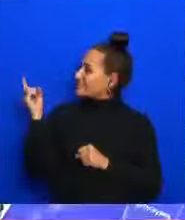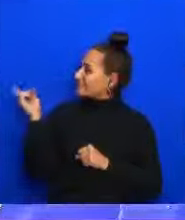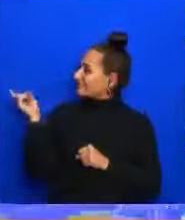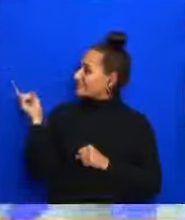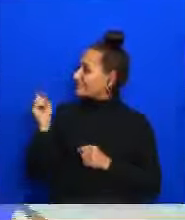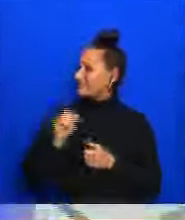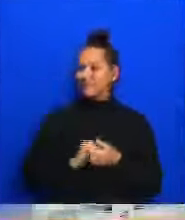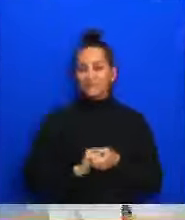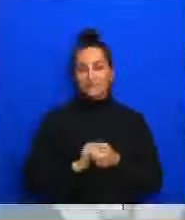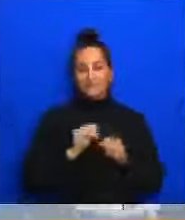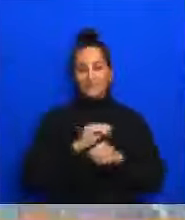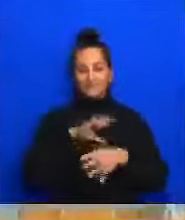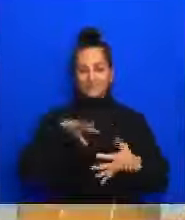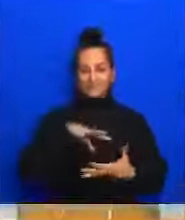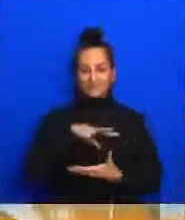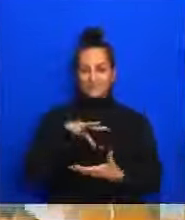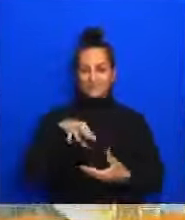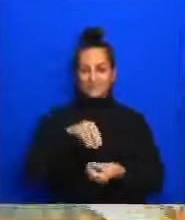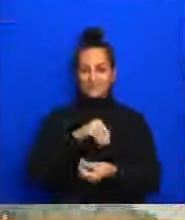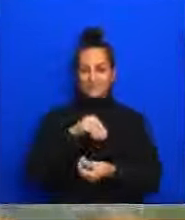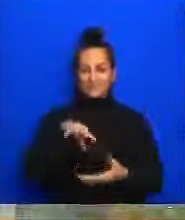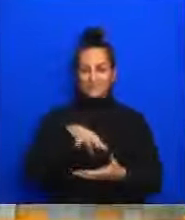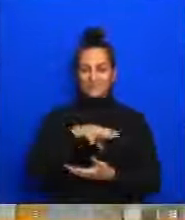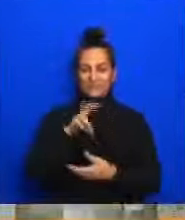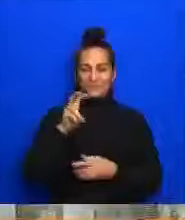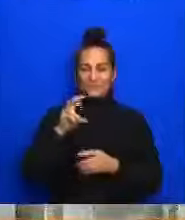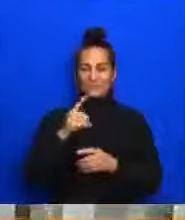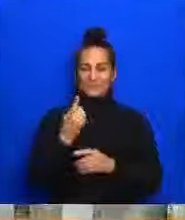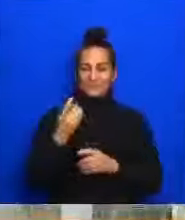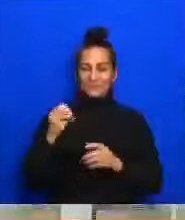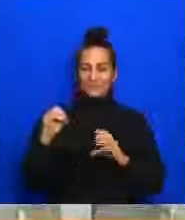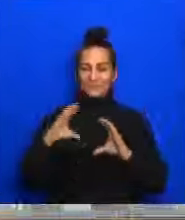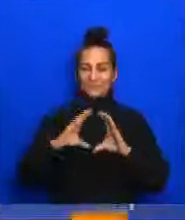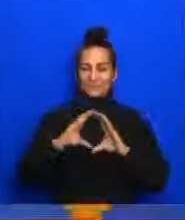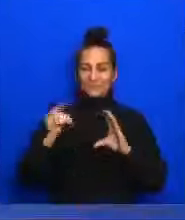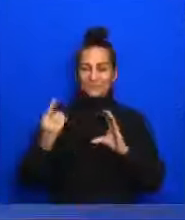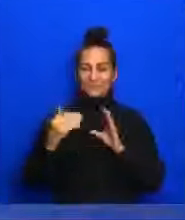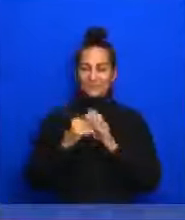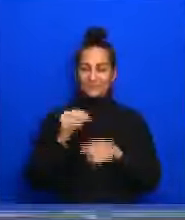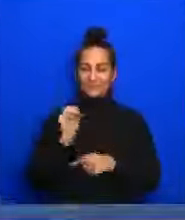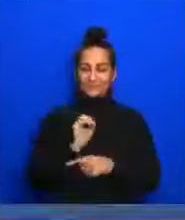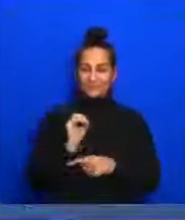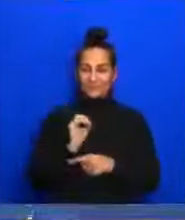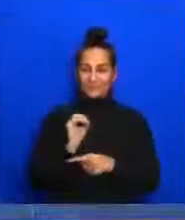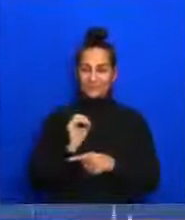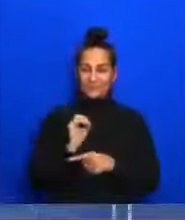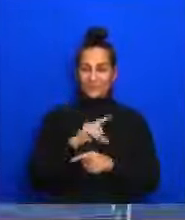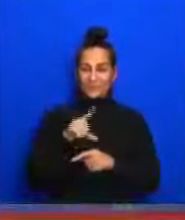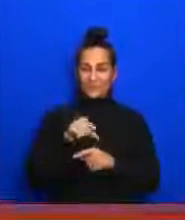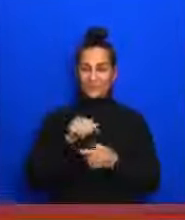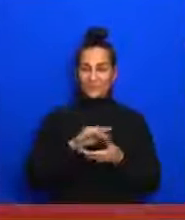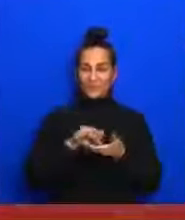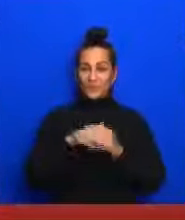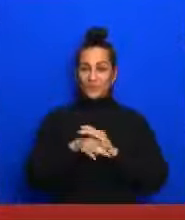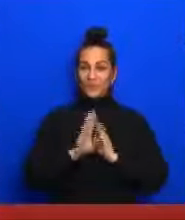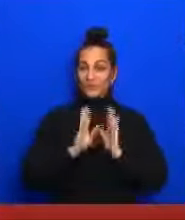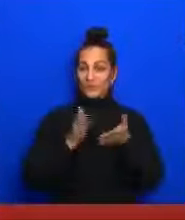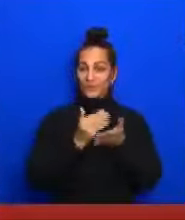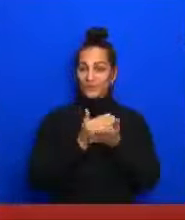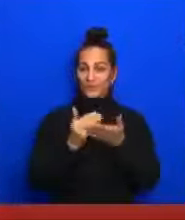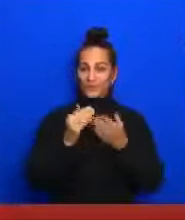Valendo. Globo carregado, embaralhando 100 bolas numeradas de 01 a 00. O sorteio da Loto Mania